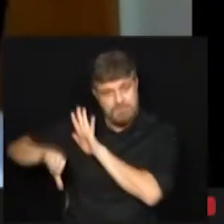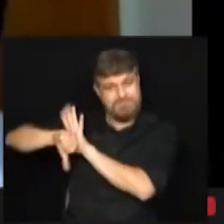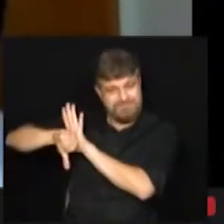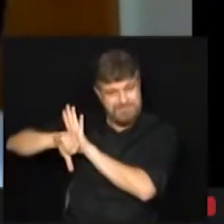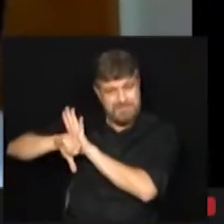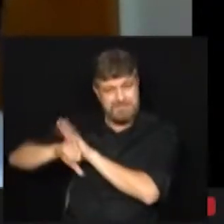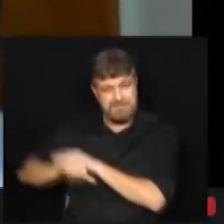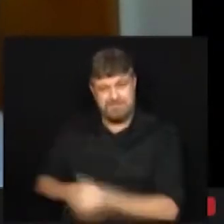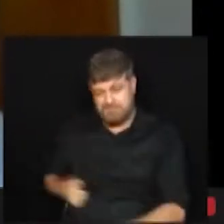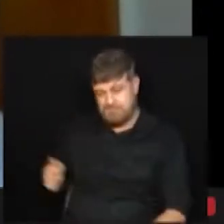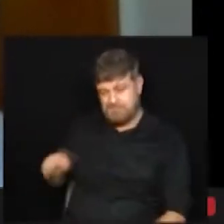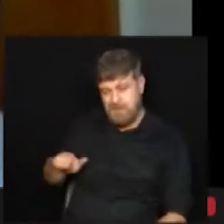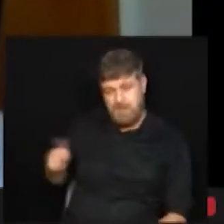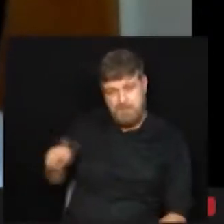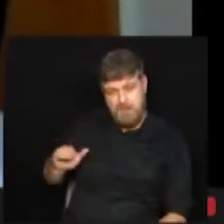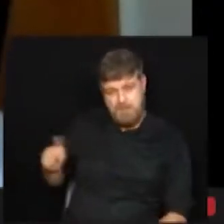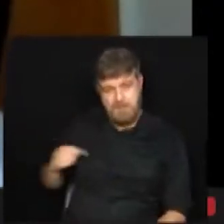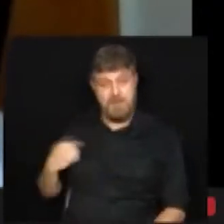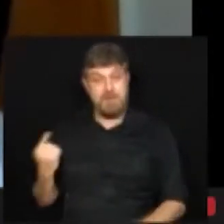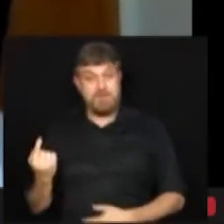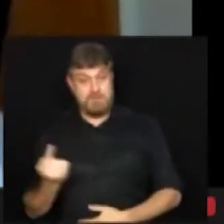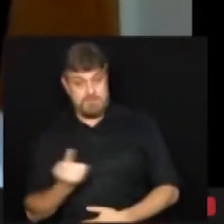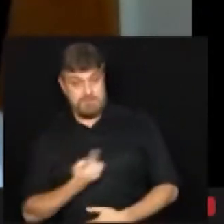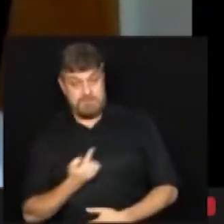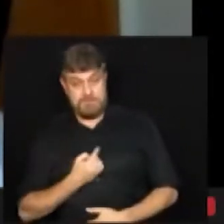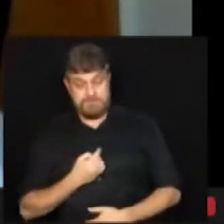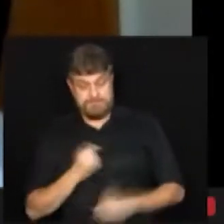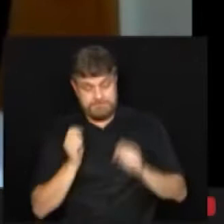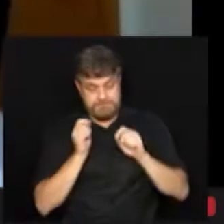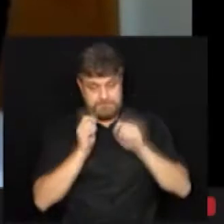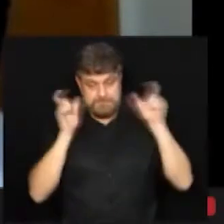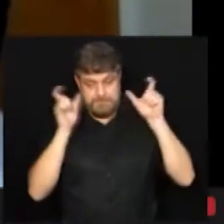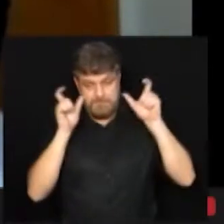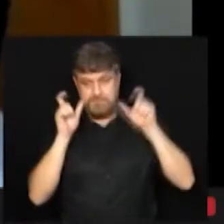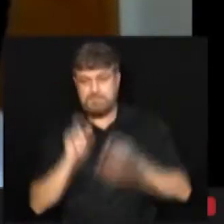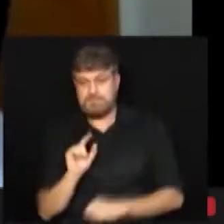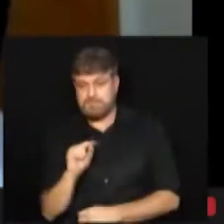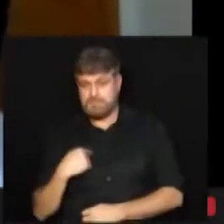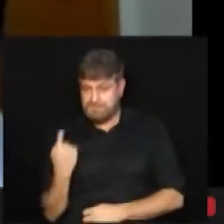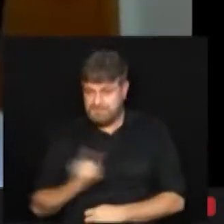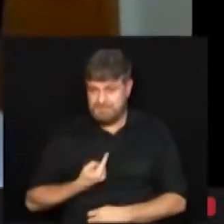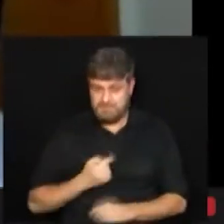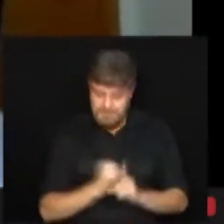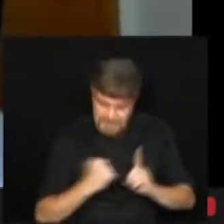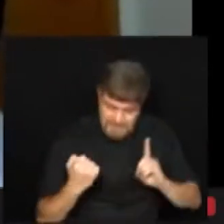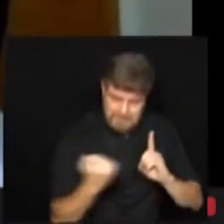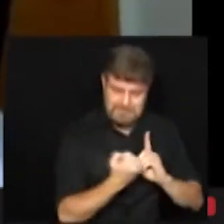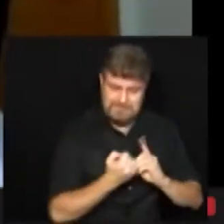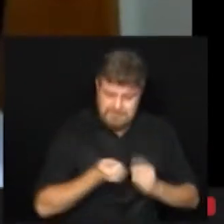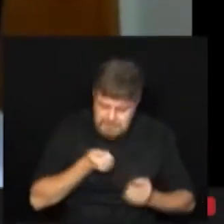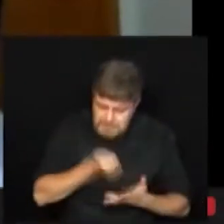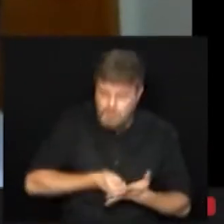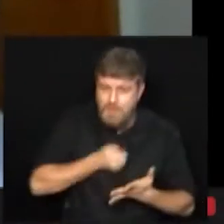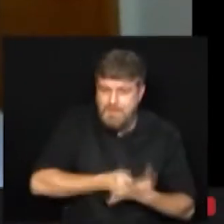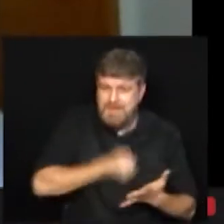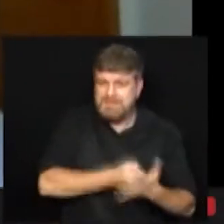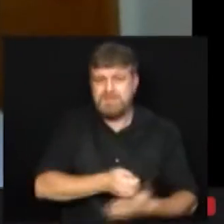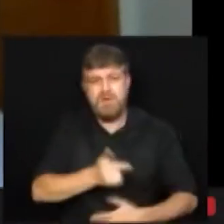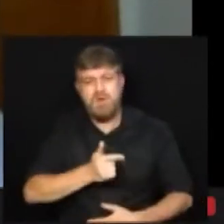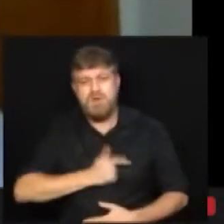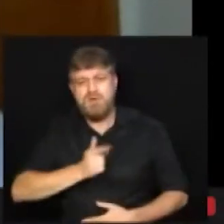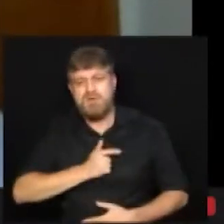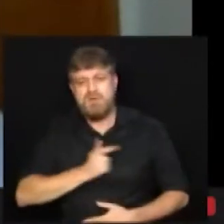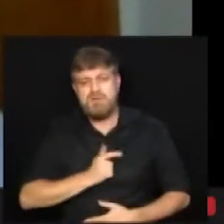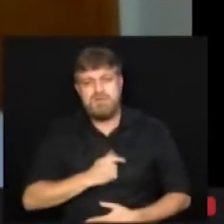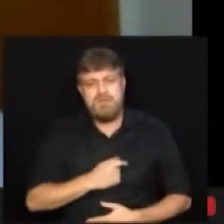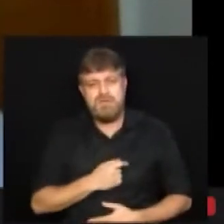Isso traz alertas para a gente, mostra realmente o dever que a sociedade tem, em muitos momentos